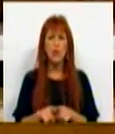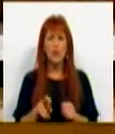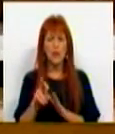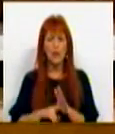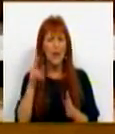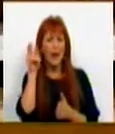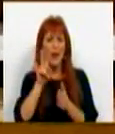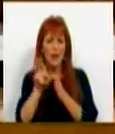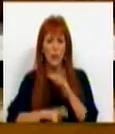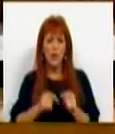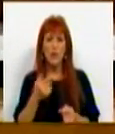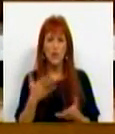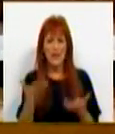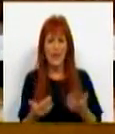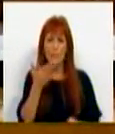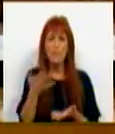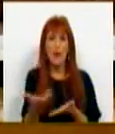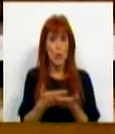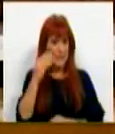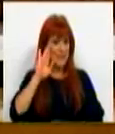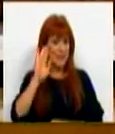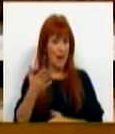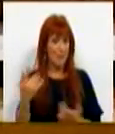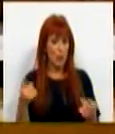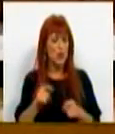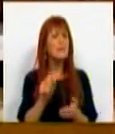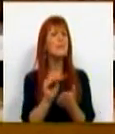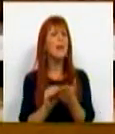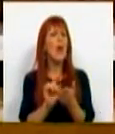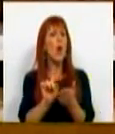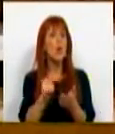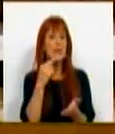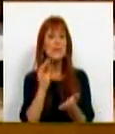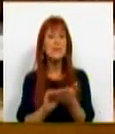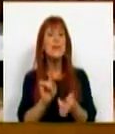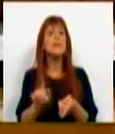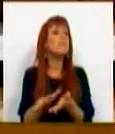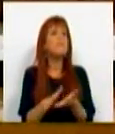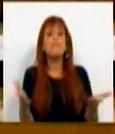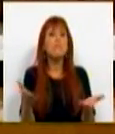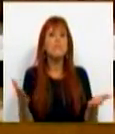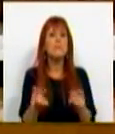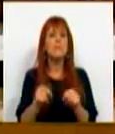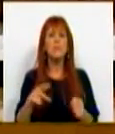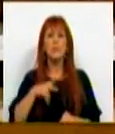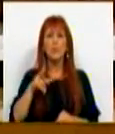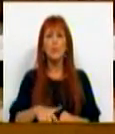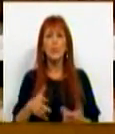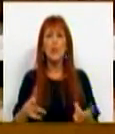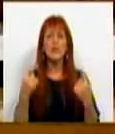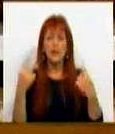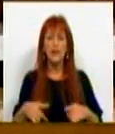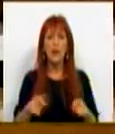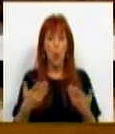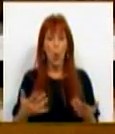procedimentos dos desequilíbrios macroeconómicos saberá o que é que lá está escrito. E o que lá está escrito, basicamente, é que Portugal